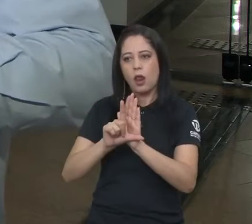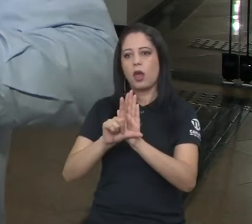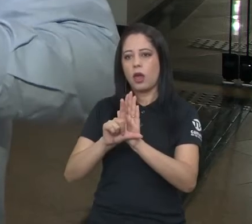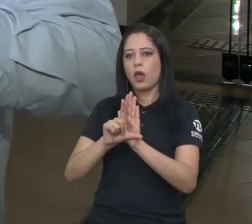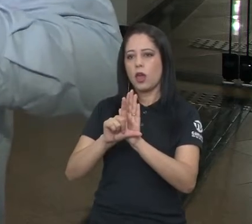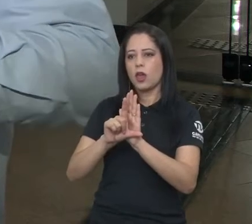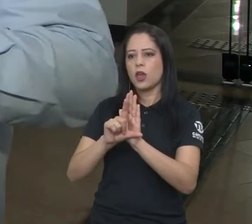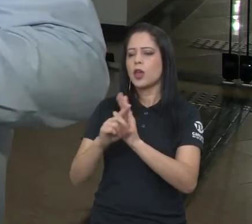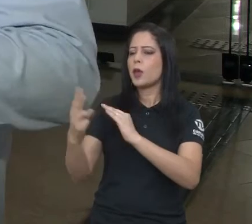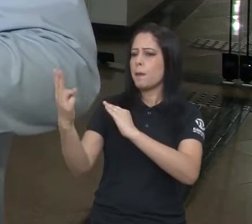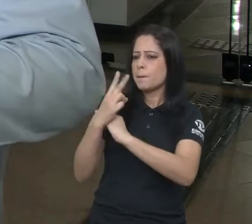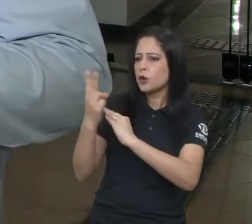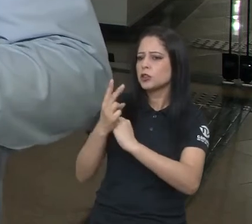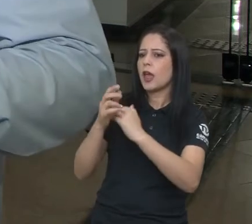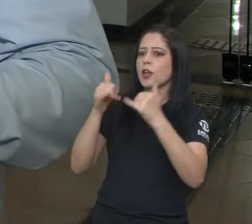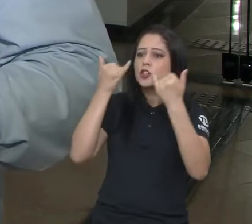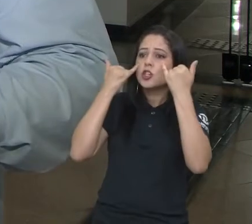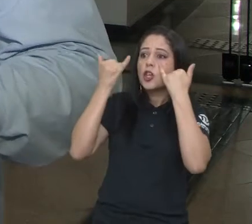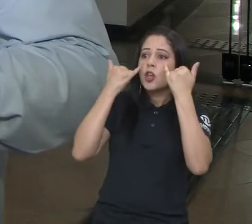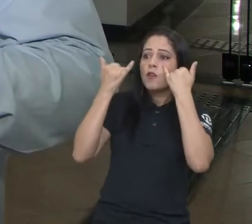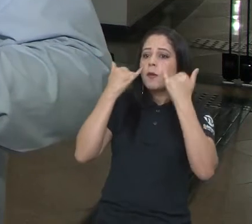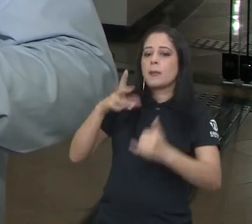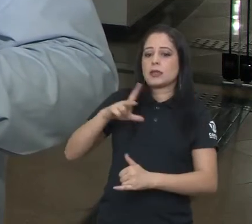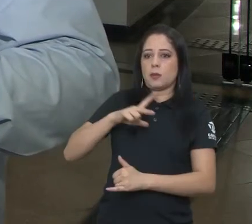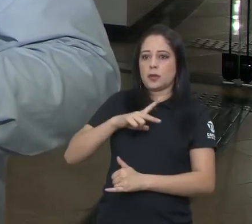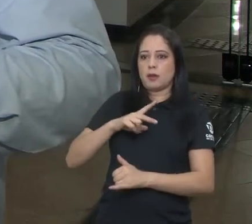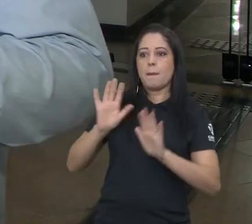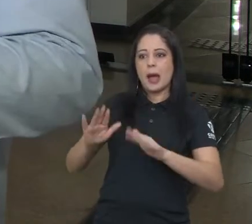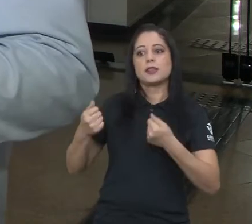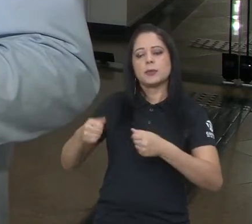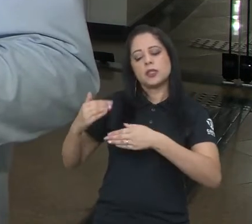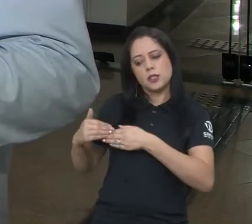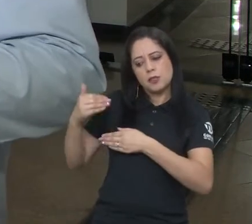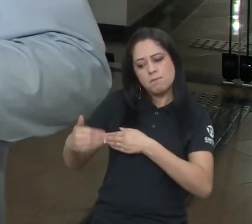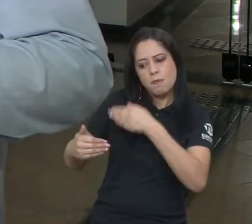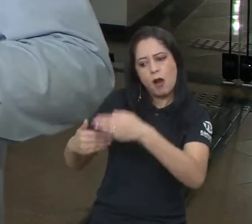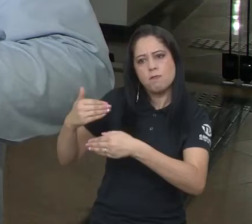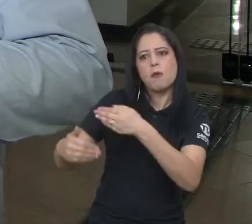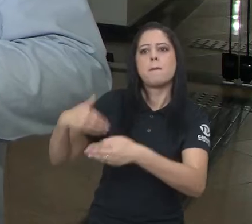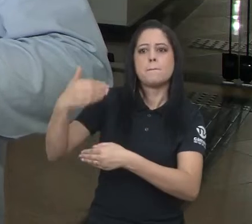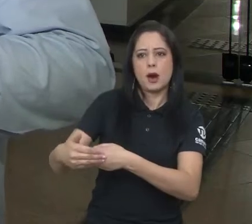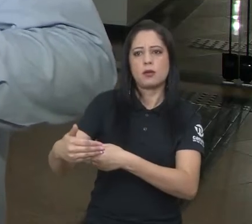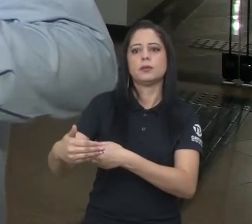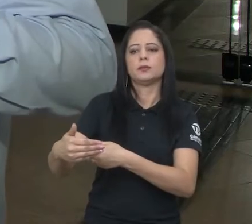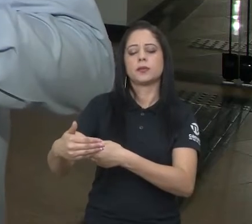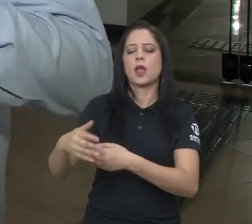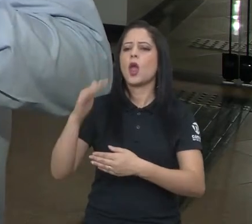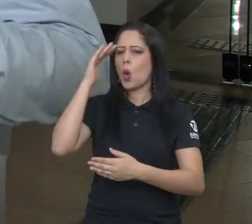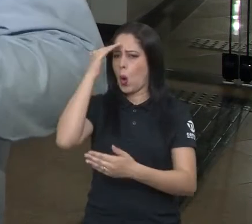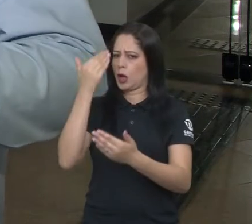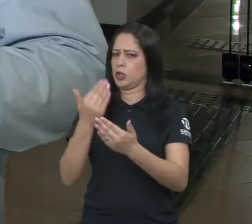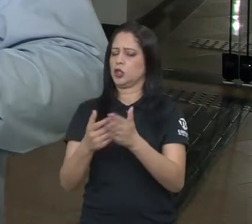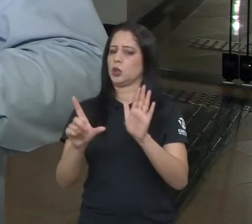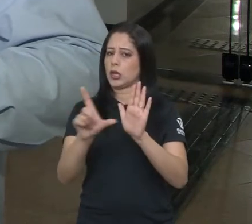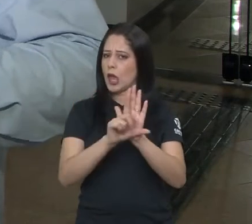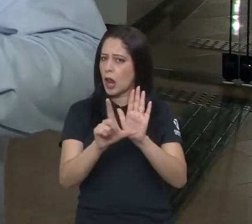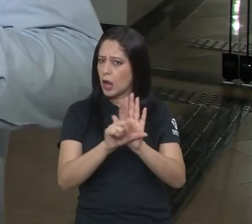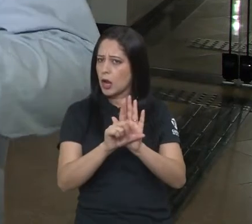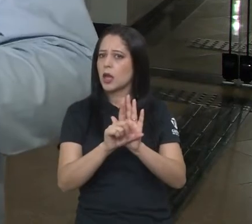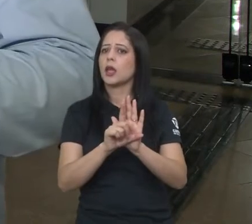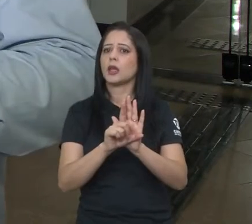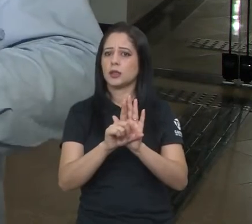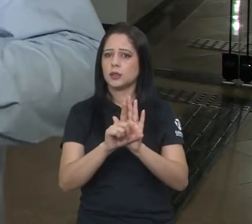Dados. Isso já é um avanço, mas a gente tem que avançar ainda mais. Eu acredito que a legislação,